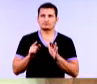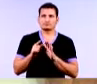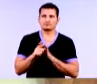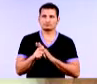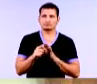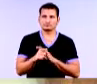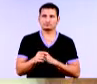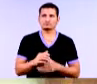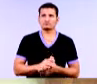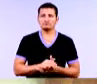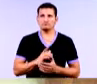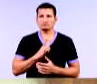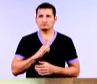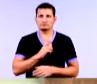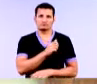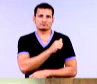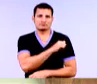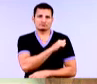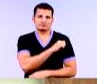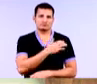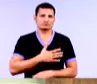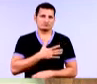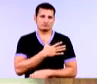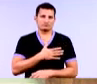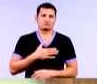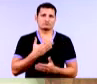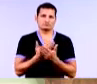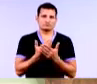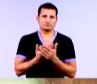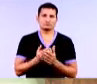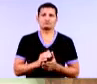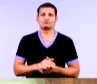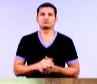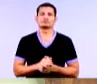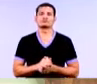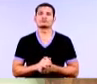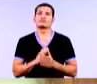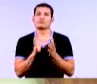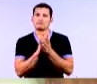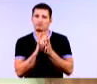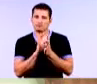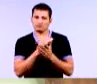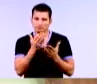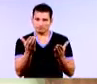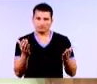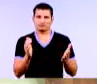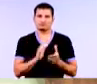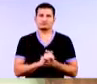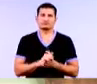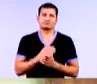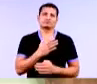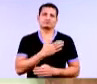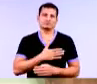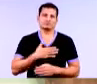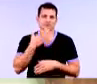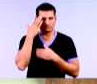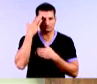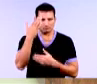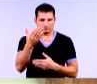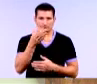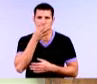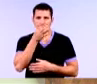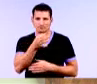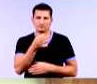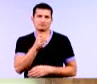pessoal gostou da aula, o pessoal mandou aqui uns parabéns aí pra gente, né? Eu queria agradecer aos comentários dos estudantes,